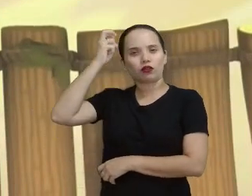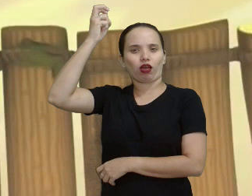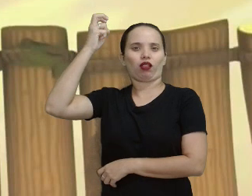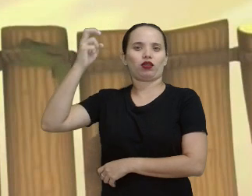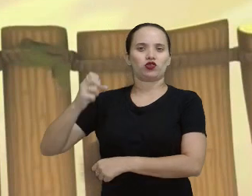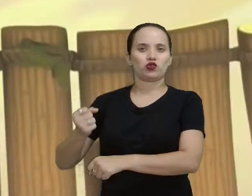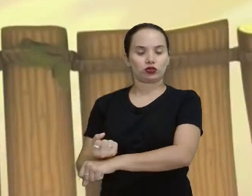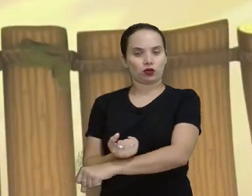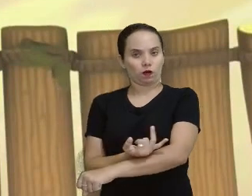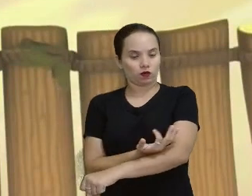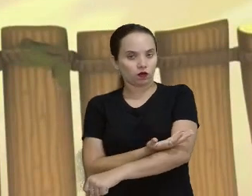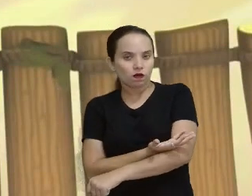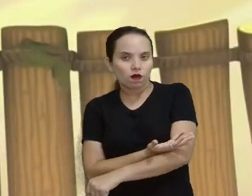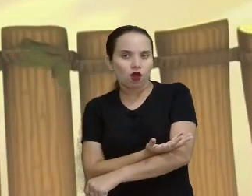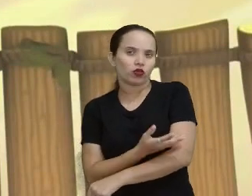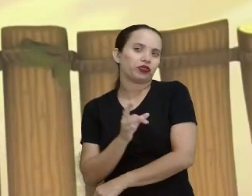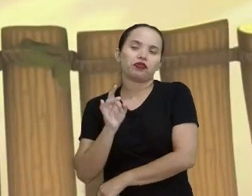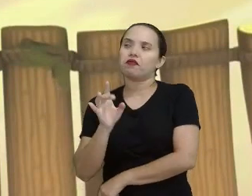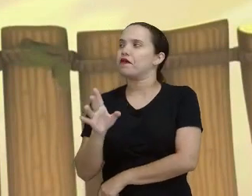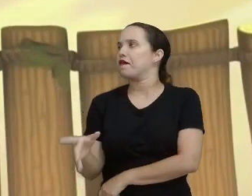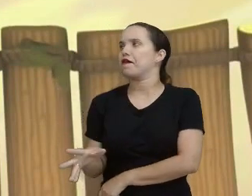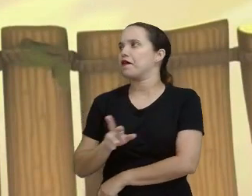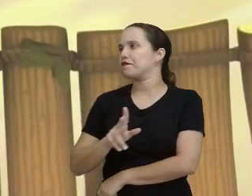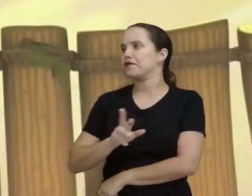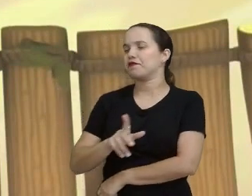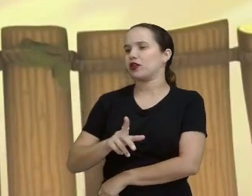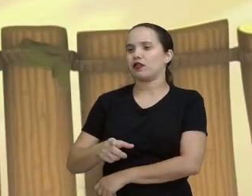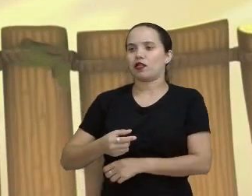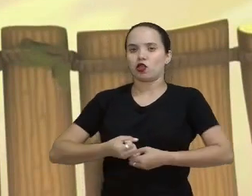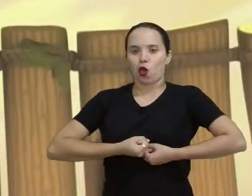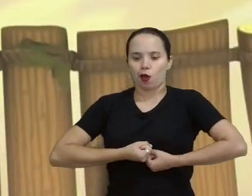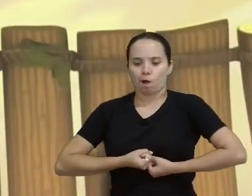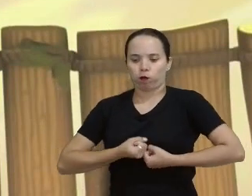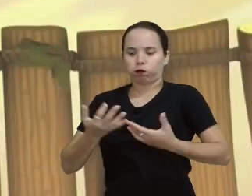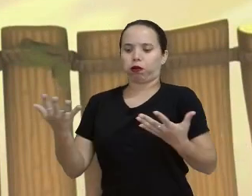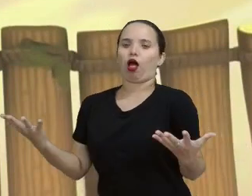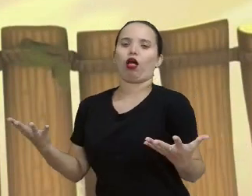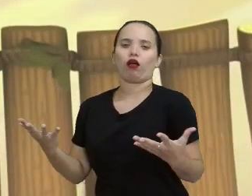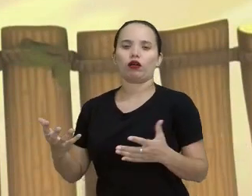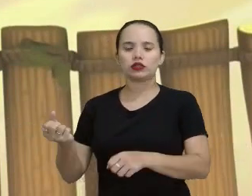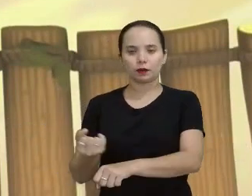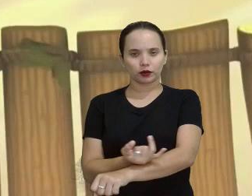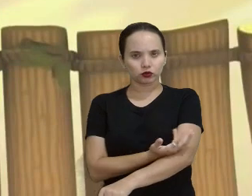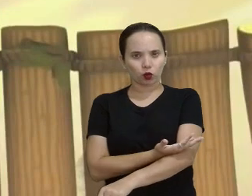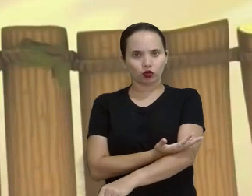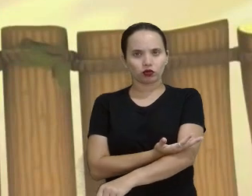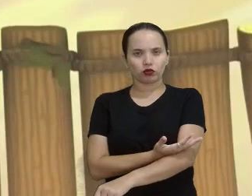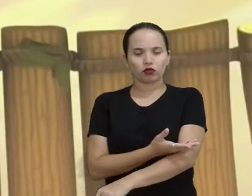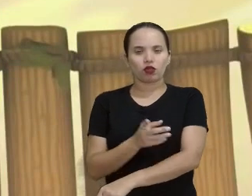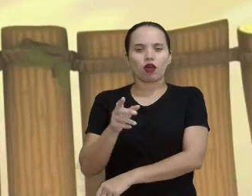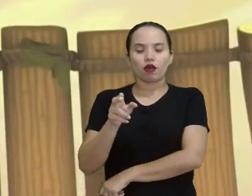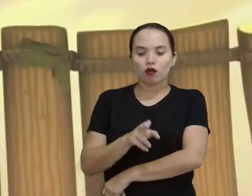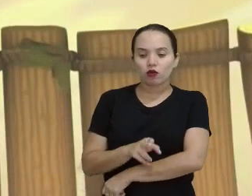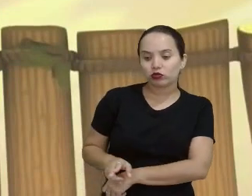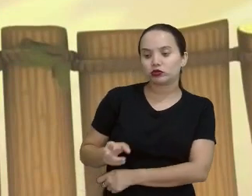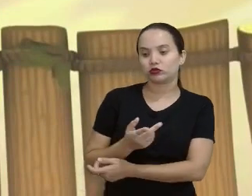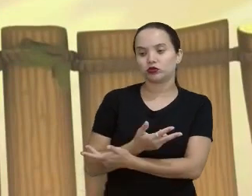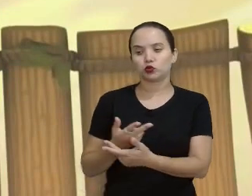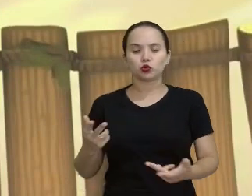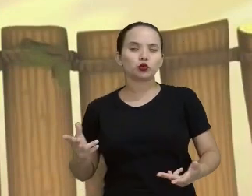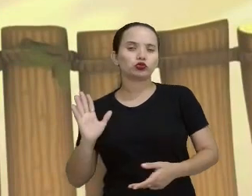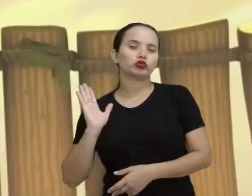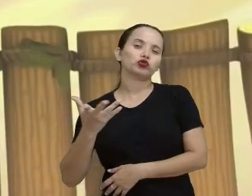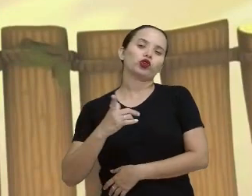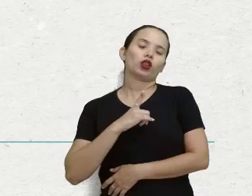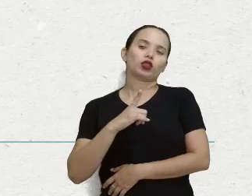não está em reproduzir emoções, né? Sim. Em usar os caminhos ali que a gente já tem,